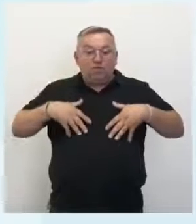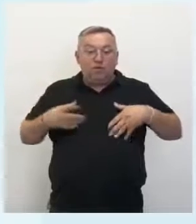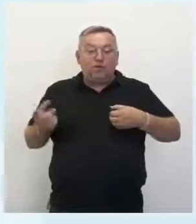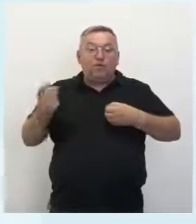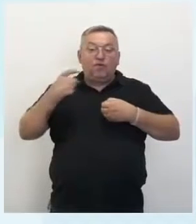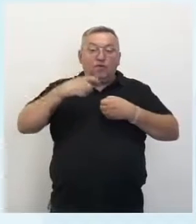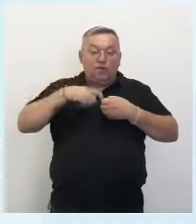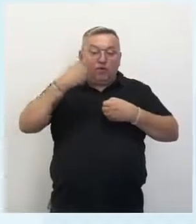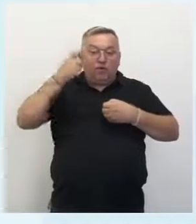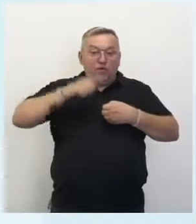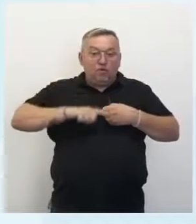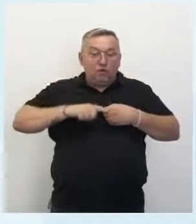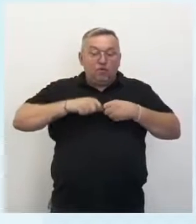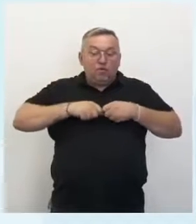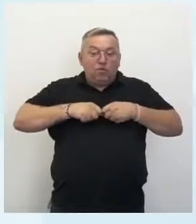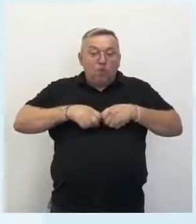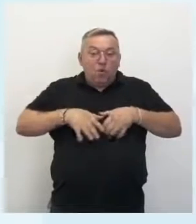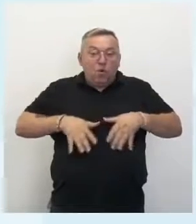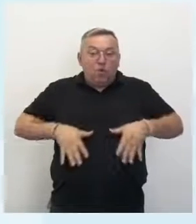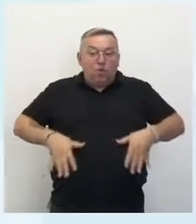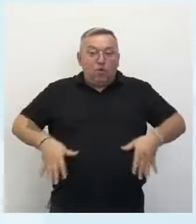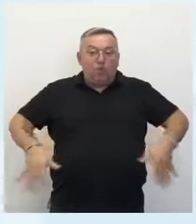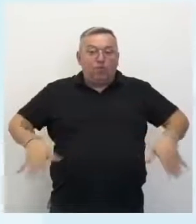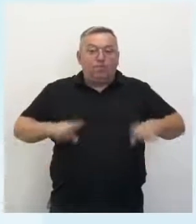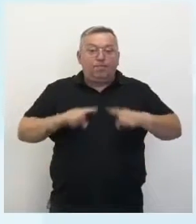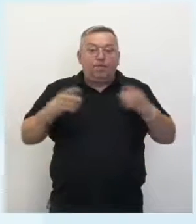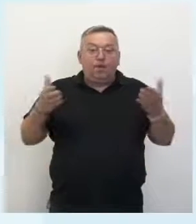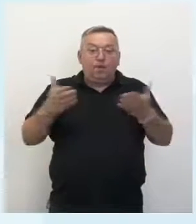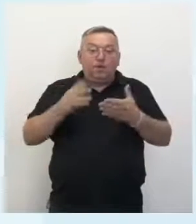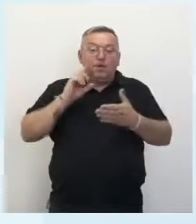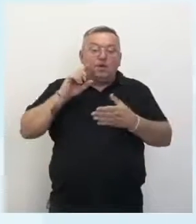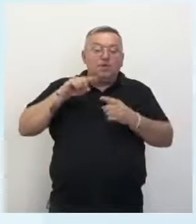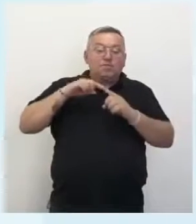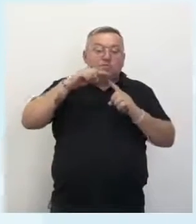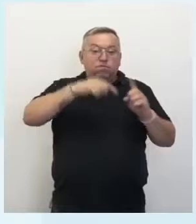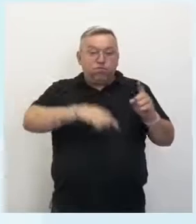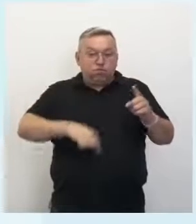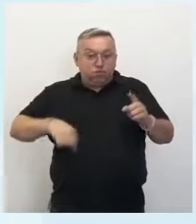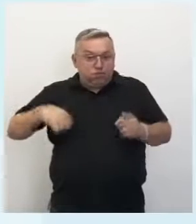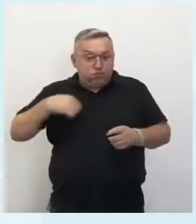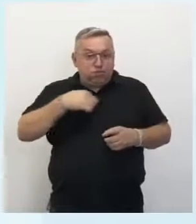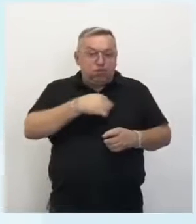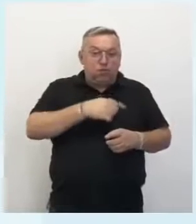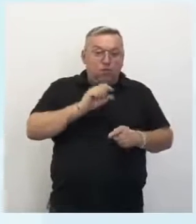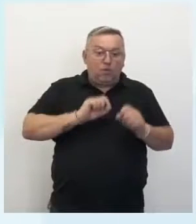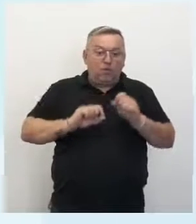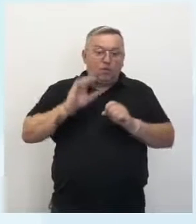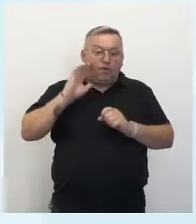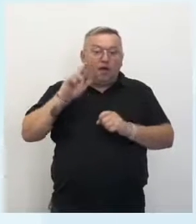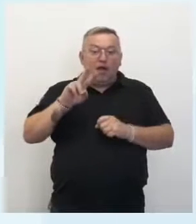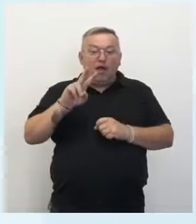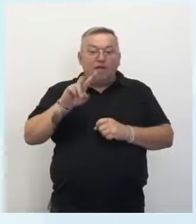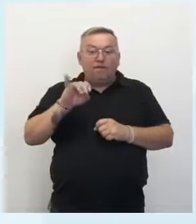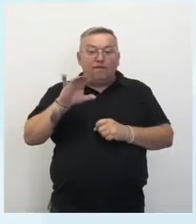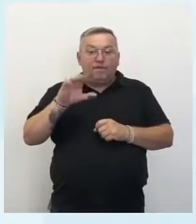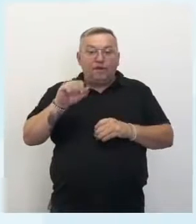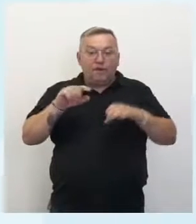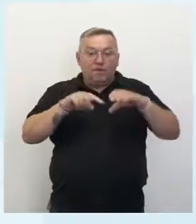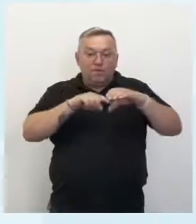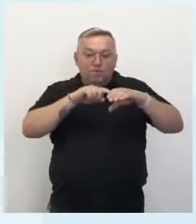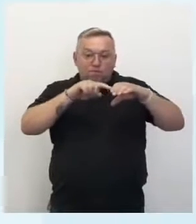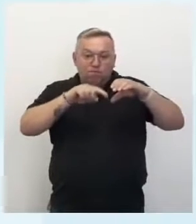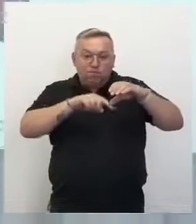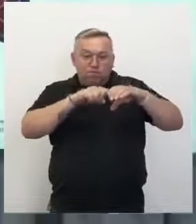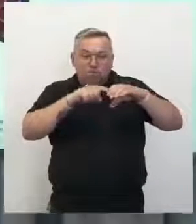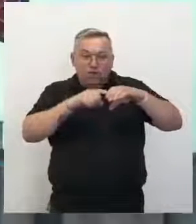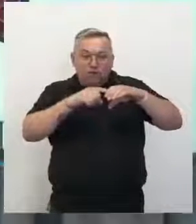ser bombeada para o resto do corpo. Nessa pequena circulação, normalmente a veia vai estar com o sangue